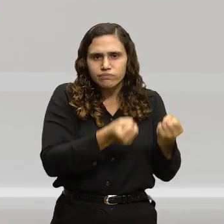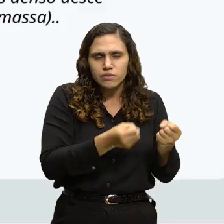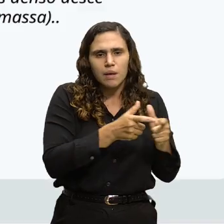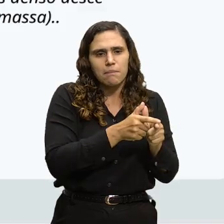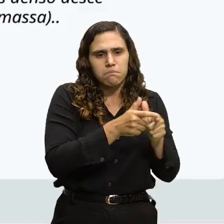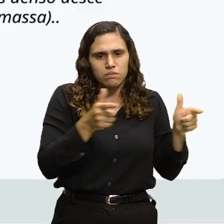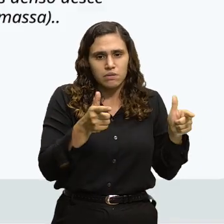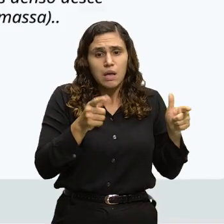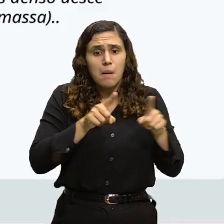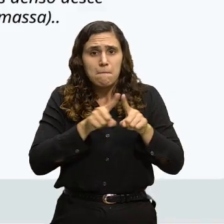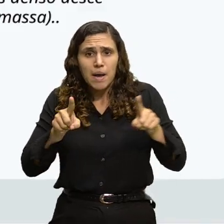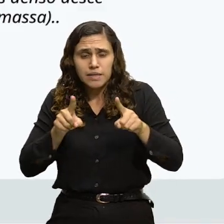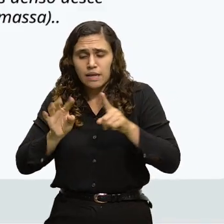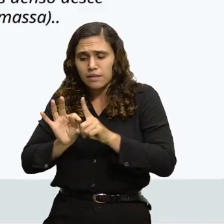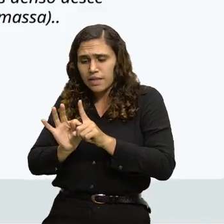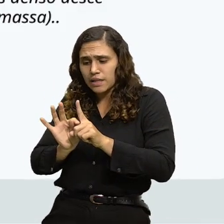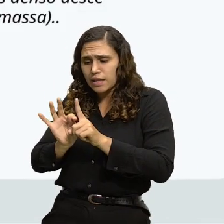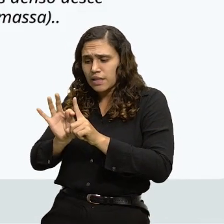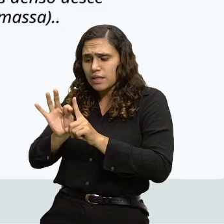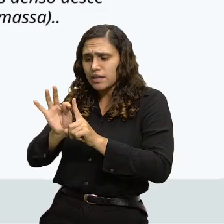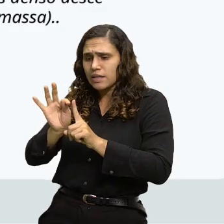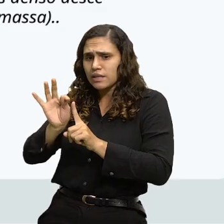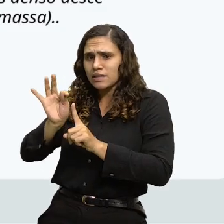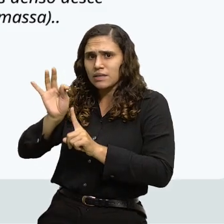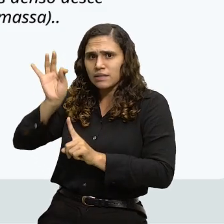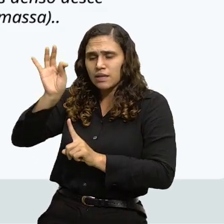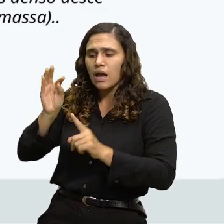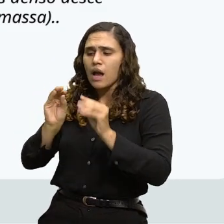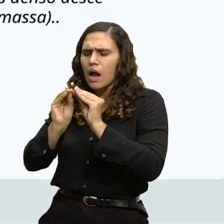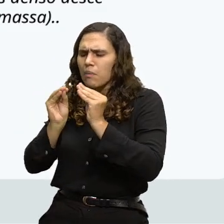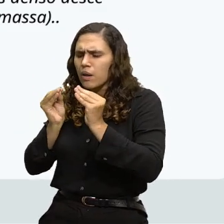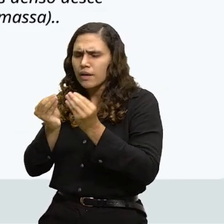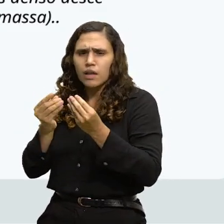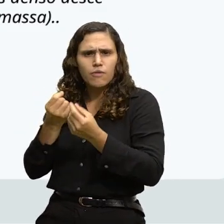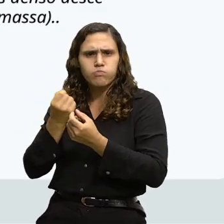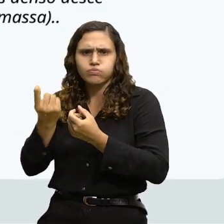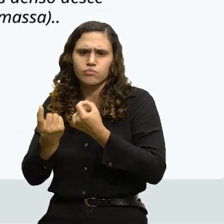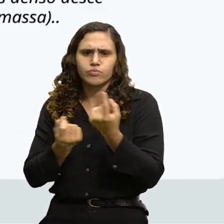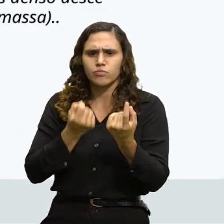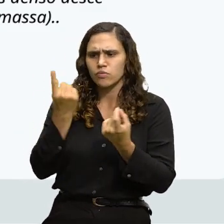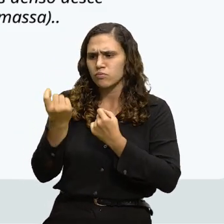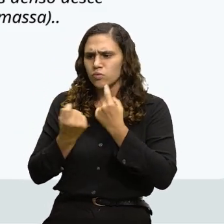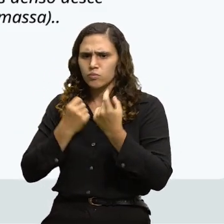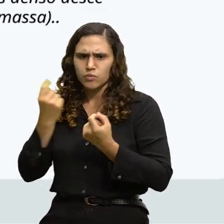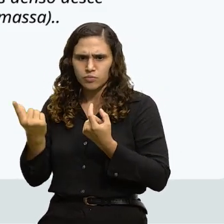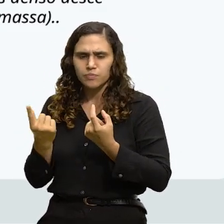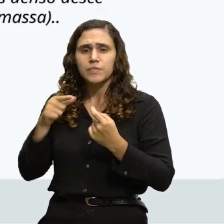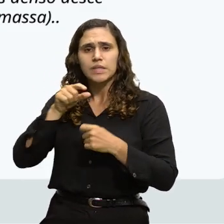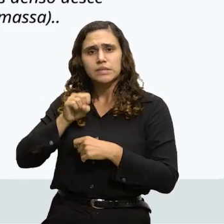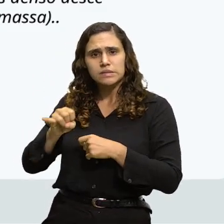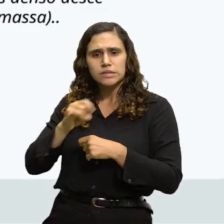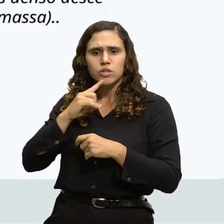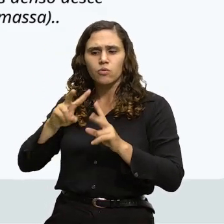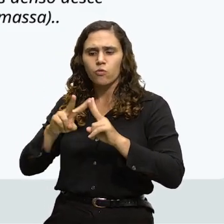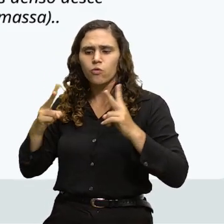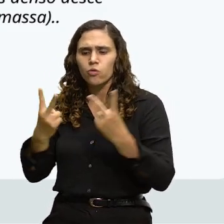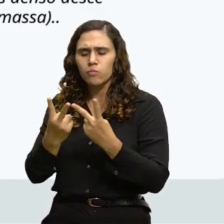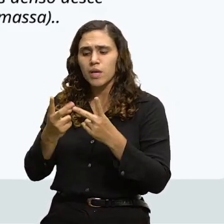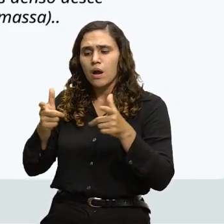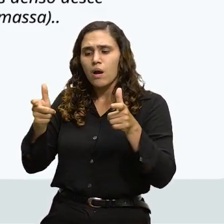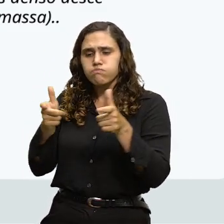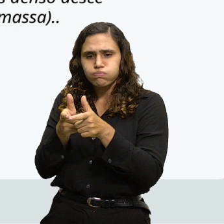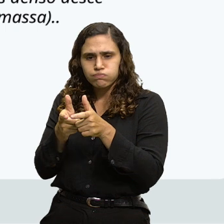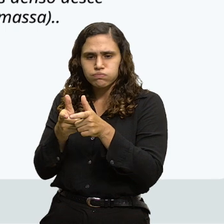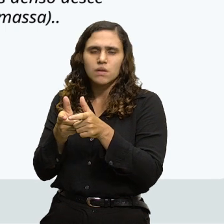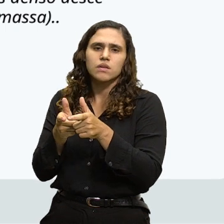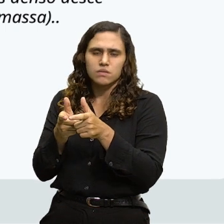aumento a temperatura, essas moléculas elas vão embora, porque elas estão muito agitadas. Então, num volume, a quantidade de moléculas que fica ali é